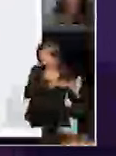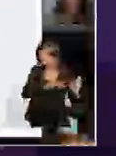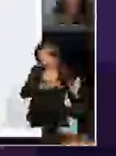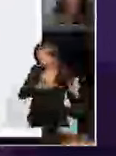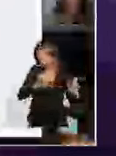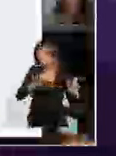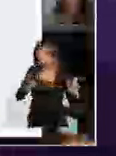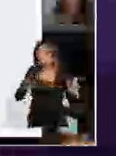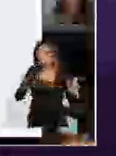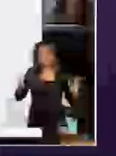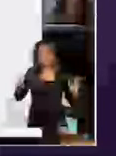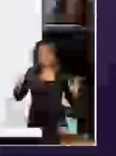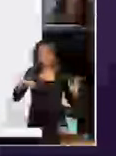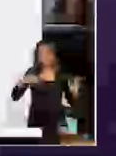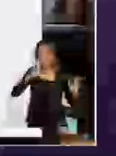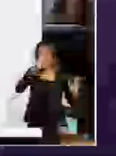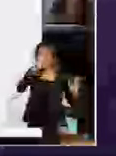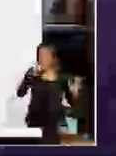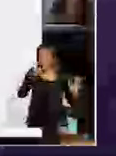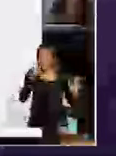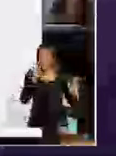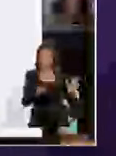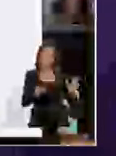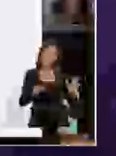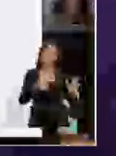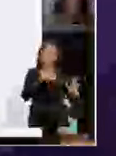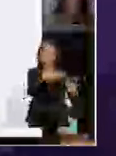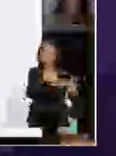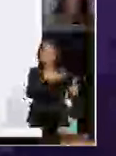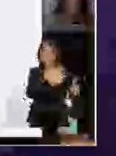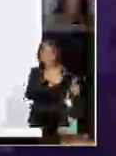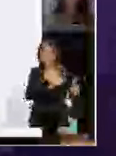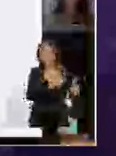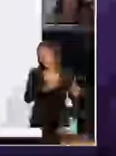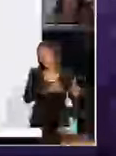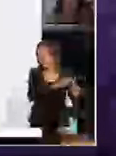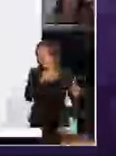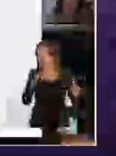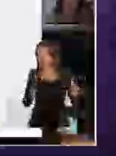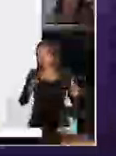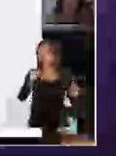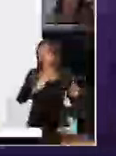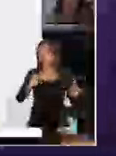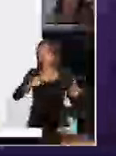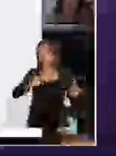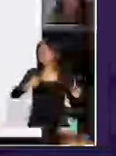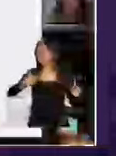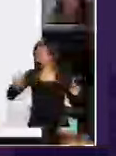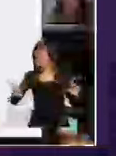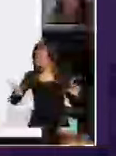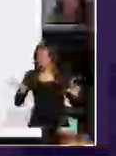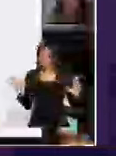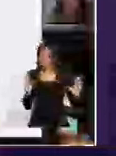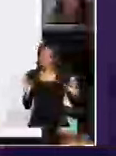do tempo, principalmente, como a gente pode ver aí, de fevereiro de 2020 a outubro de 2021. É importante